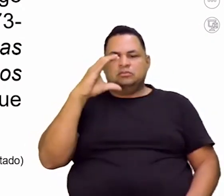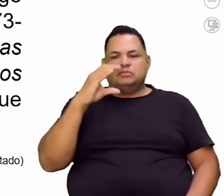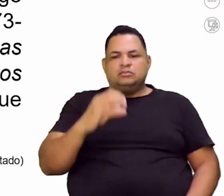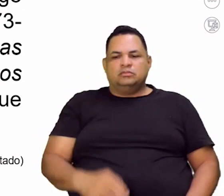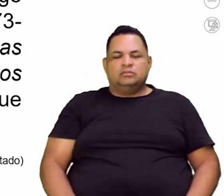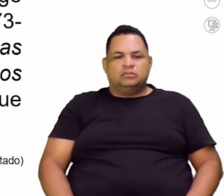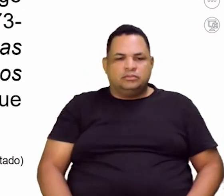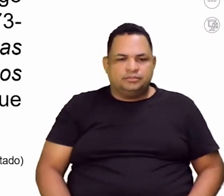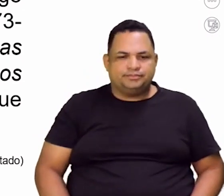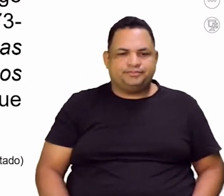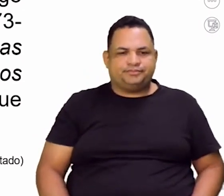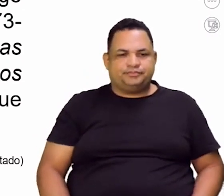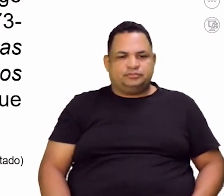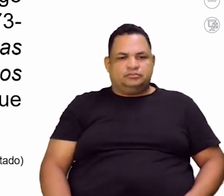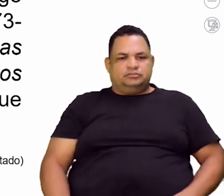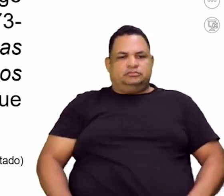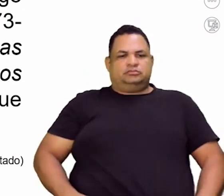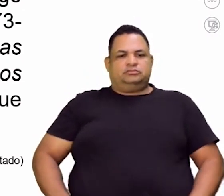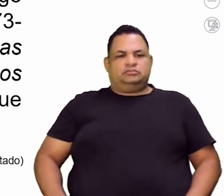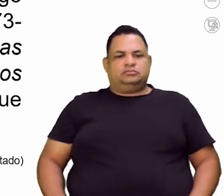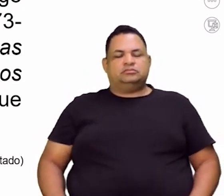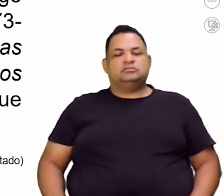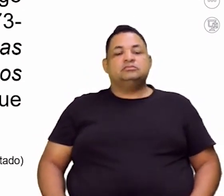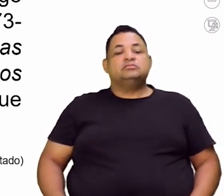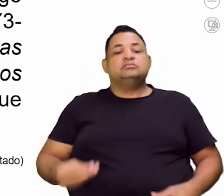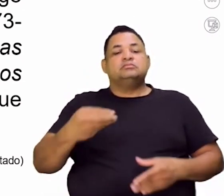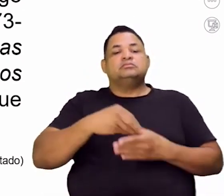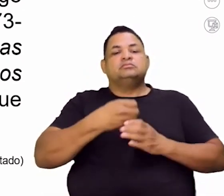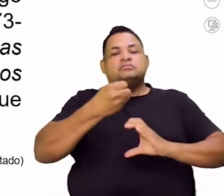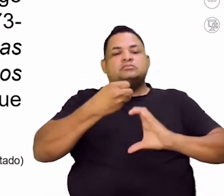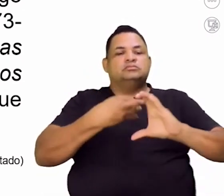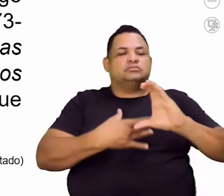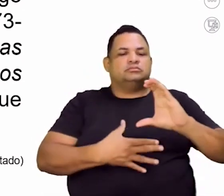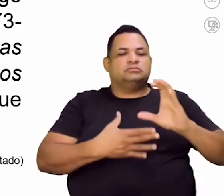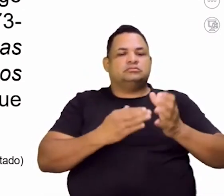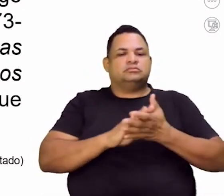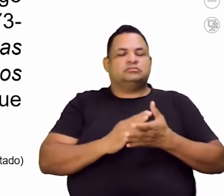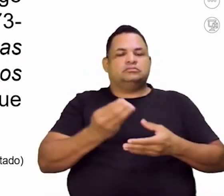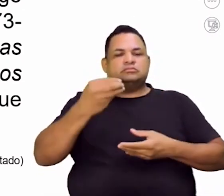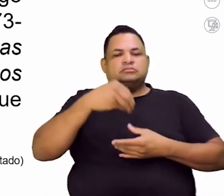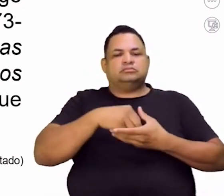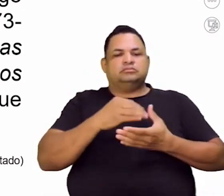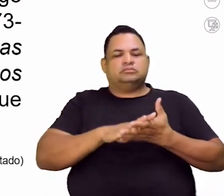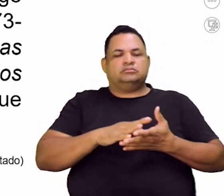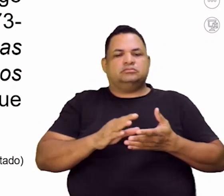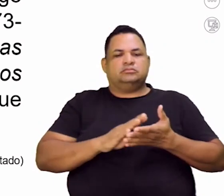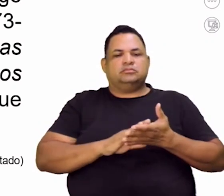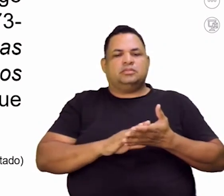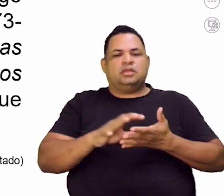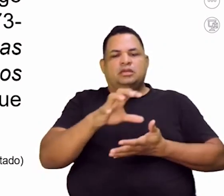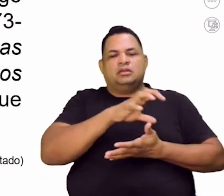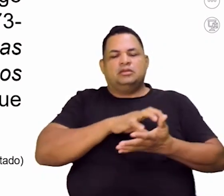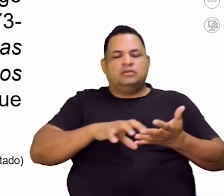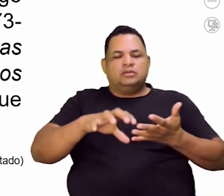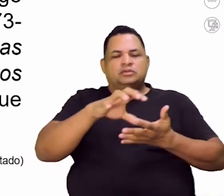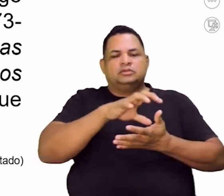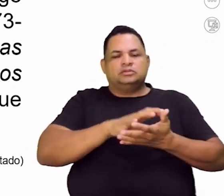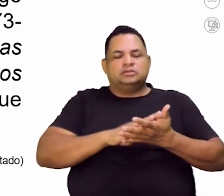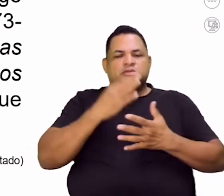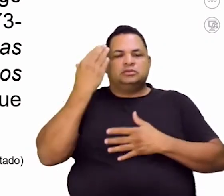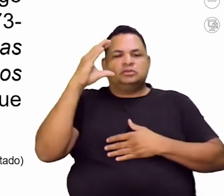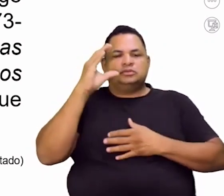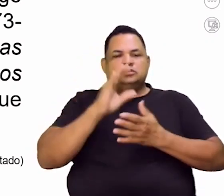científica. Então tá aí, ó, das características bem abrangentes, né, da revolução científica da época, foi